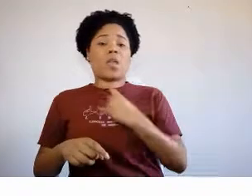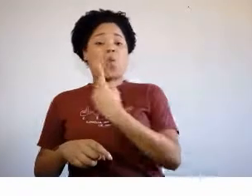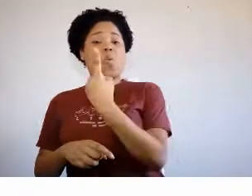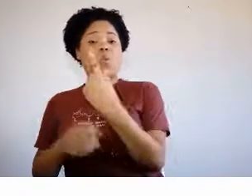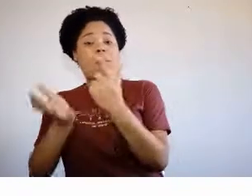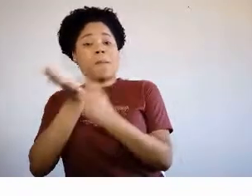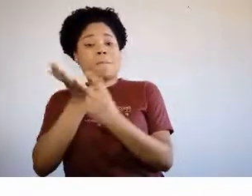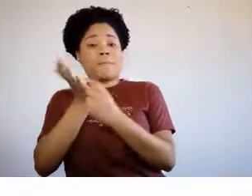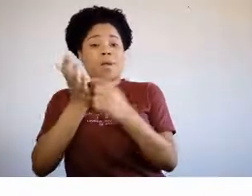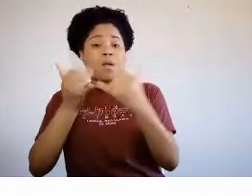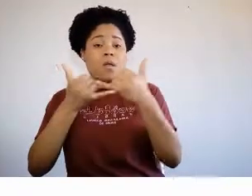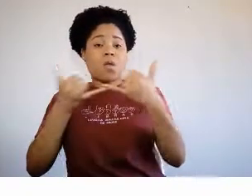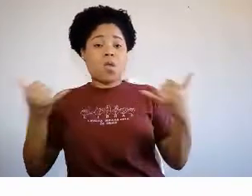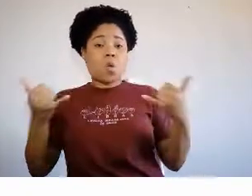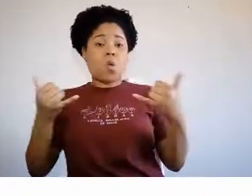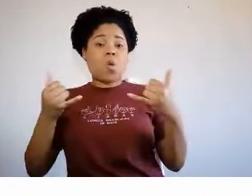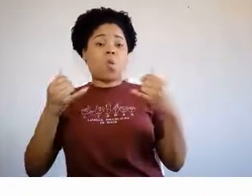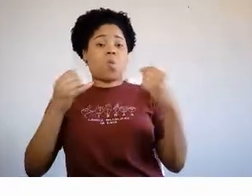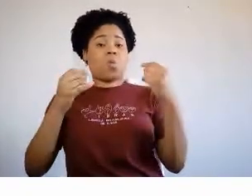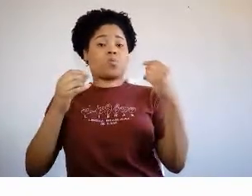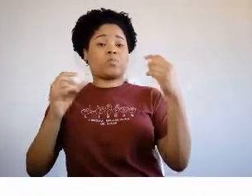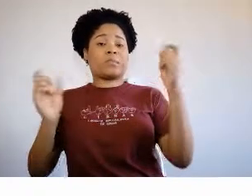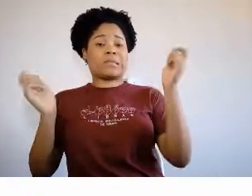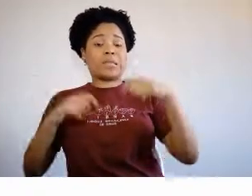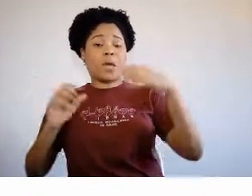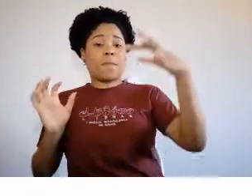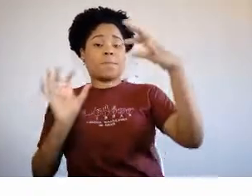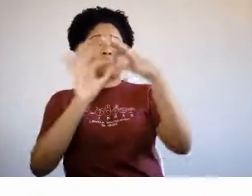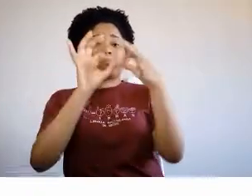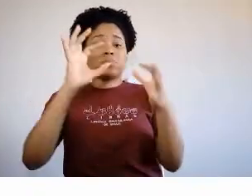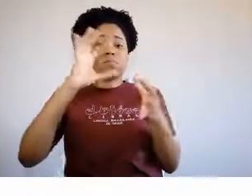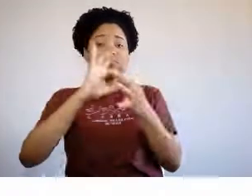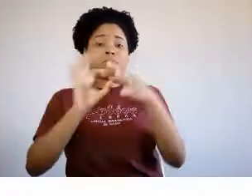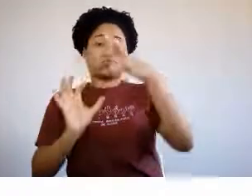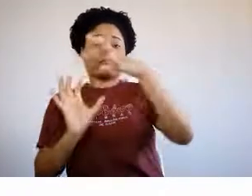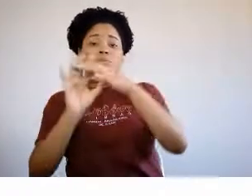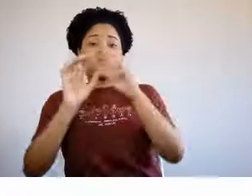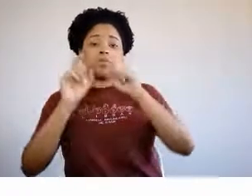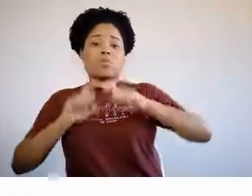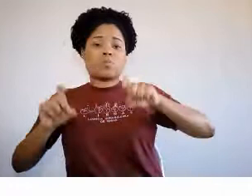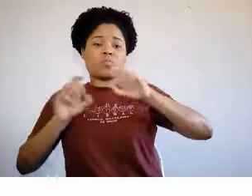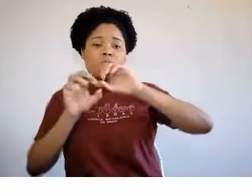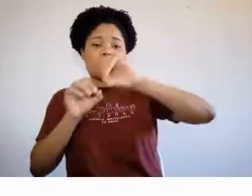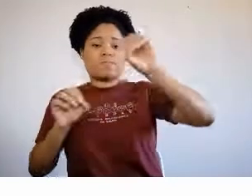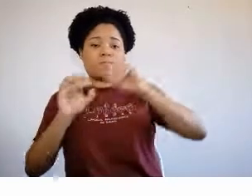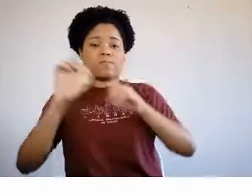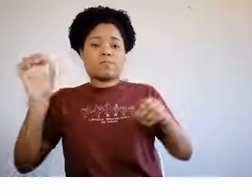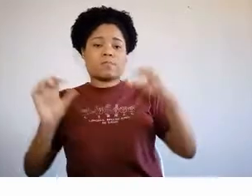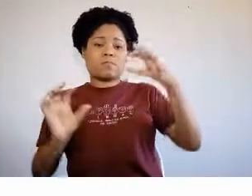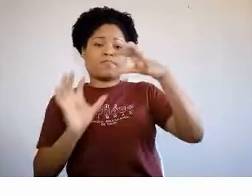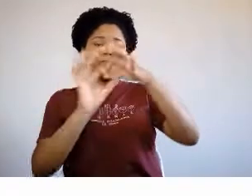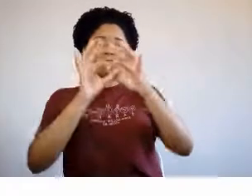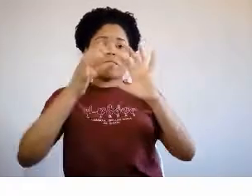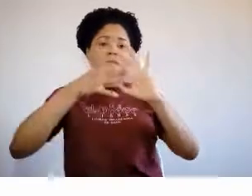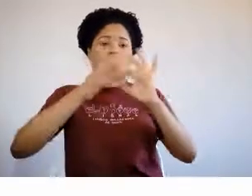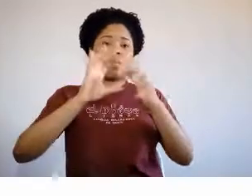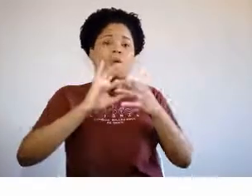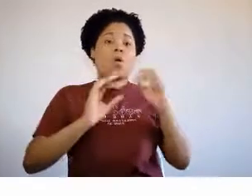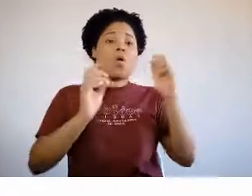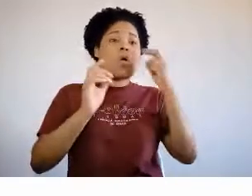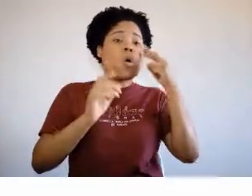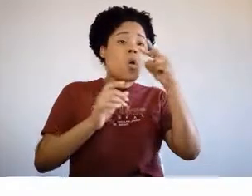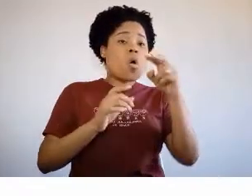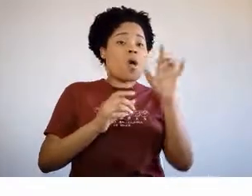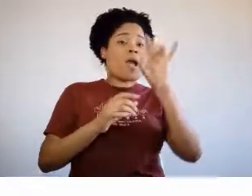ele possui uma placa de rede com várias conexões para interligar vários cabos, né?